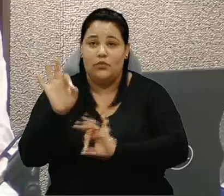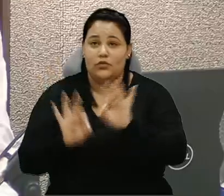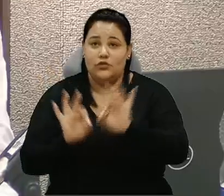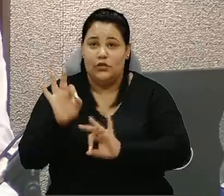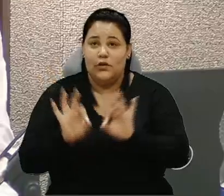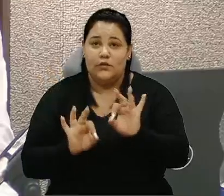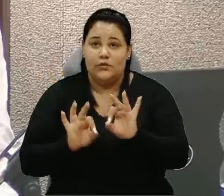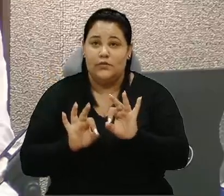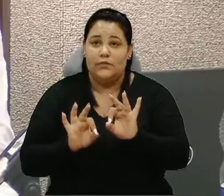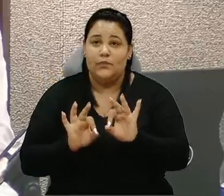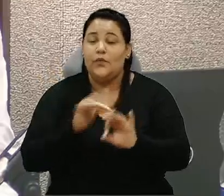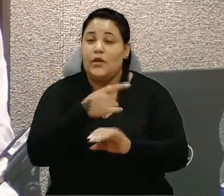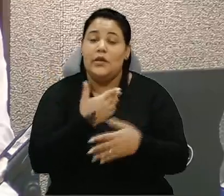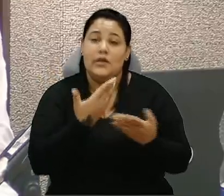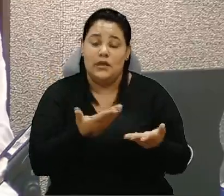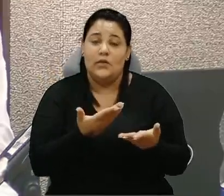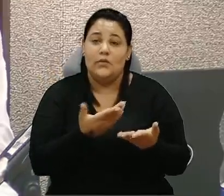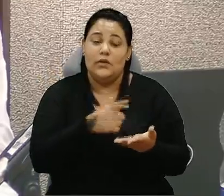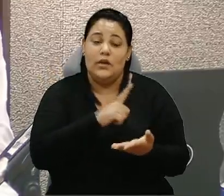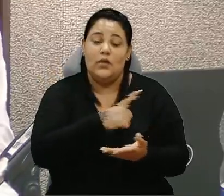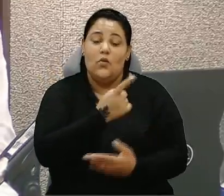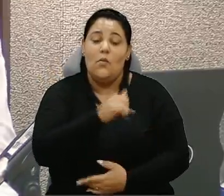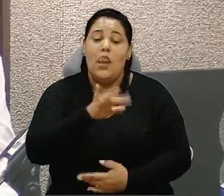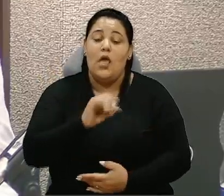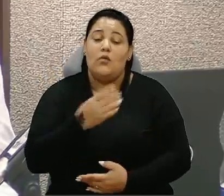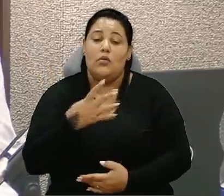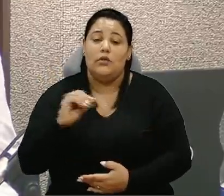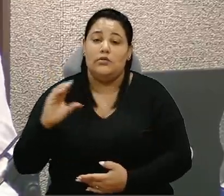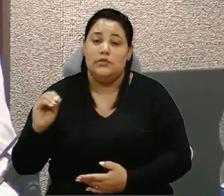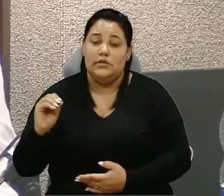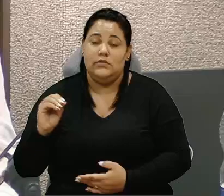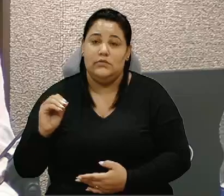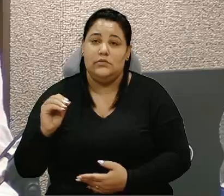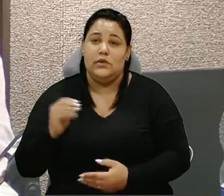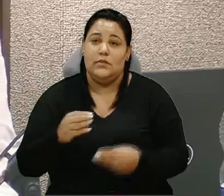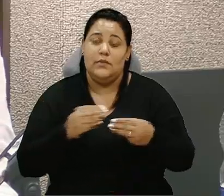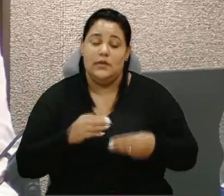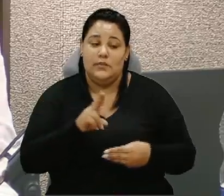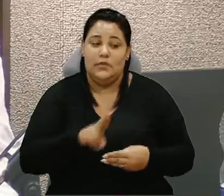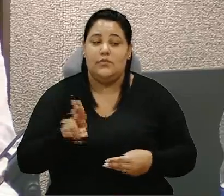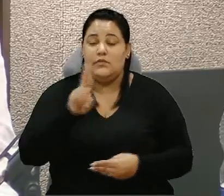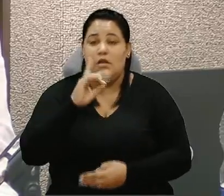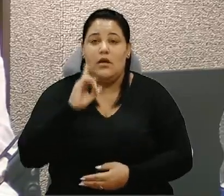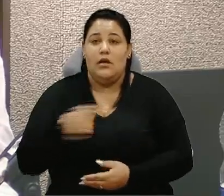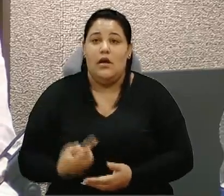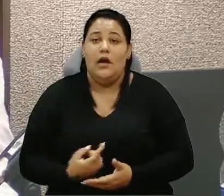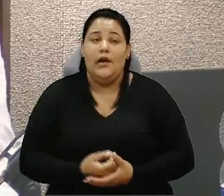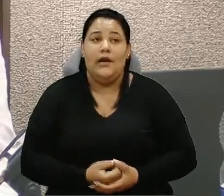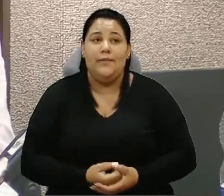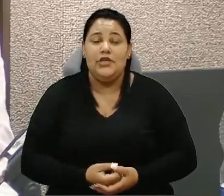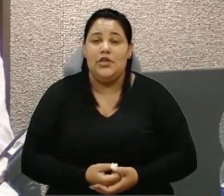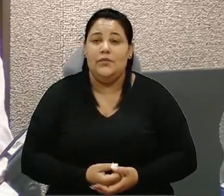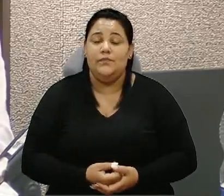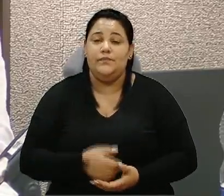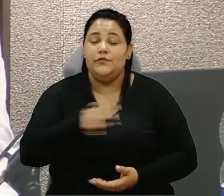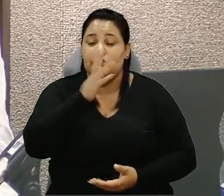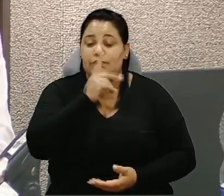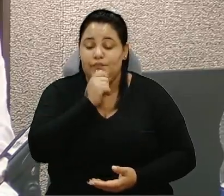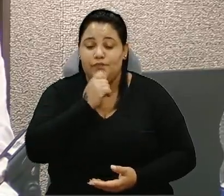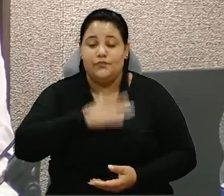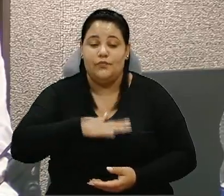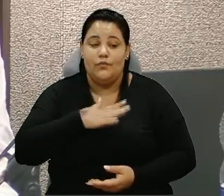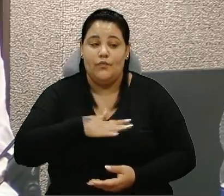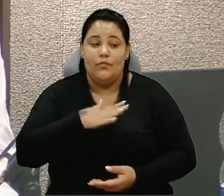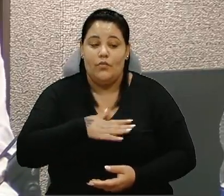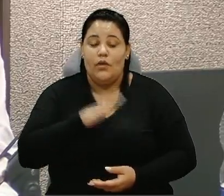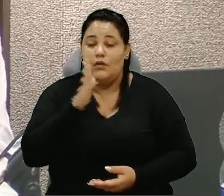vai andar. Então, tem 1.400.000 lá da emenda da Denise para aplicar lá. Então, devagar, acho que rapidamente o governo vai